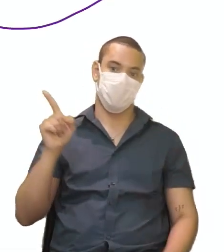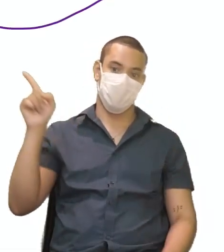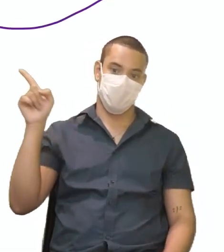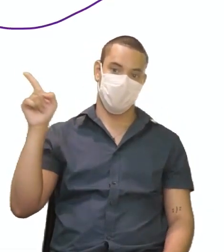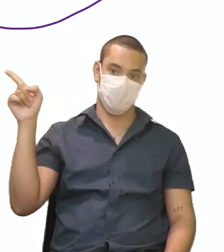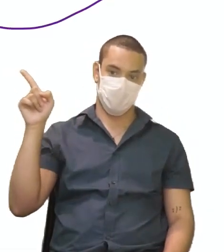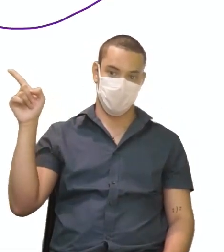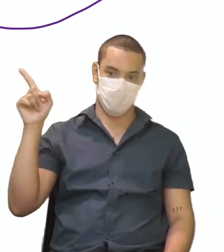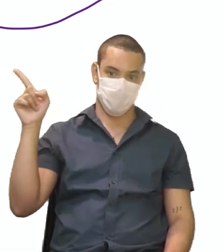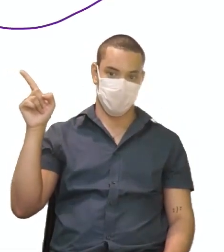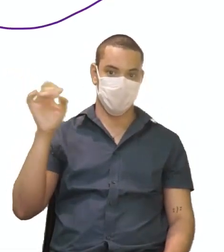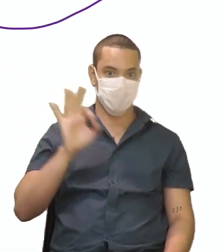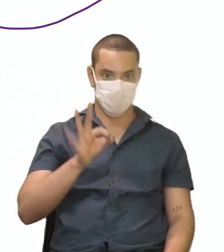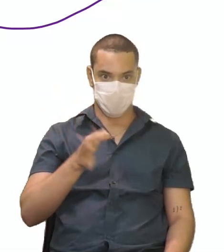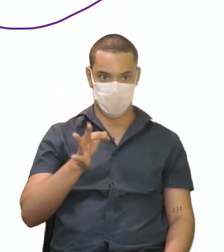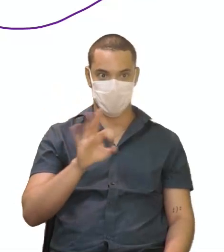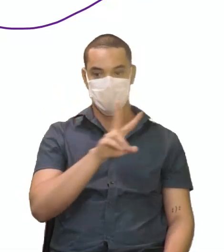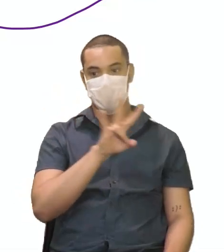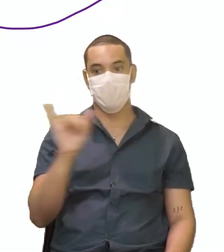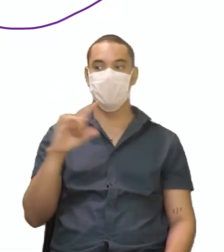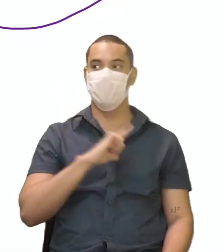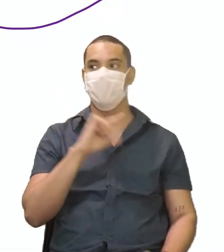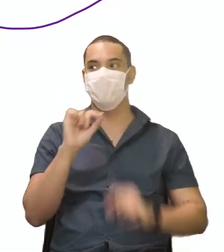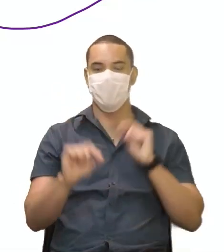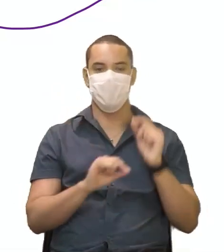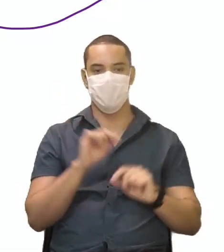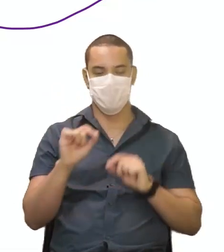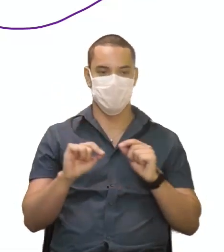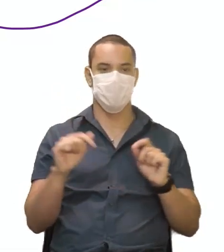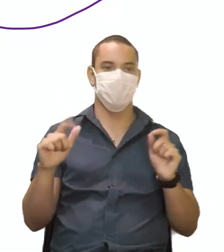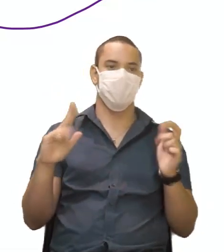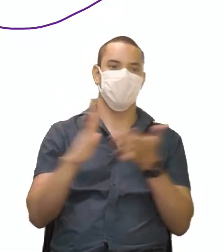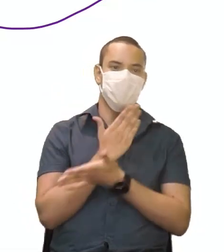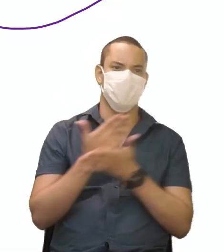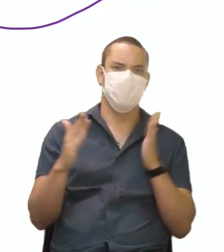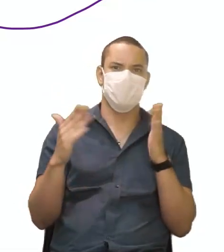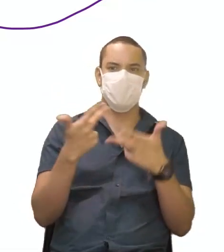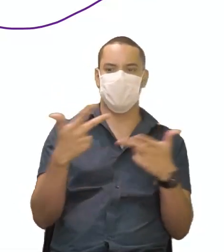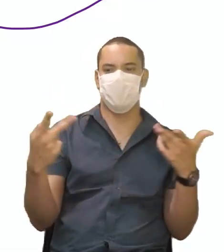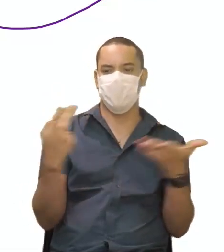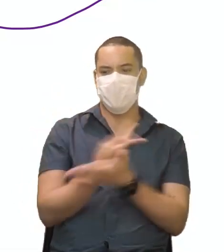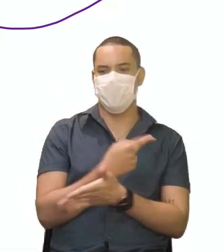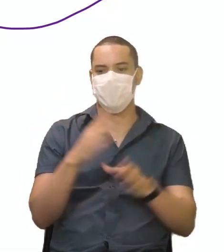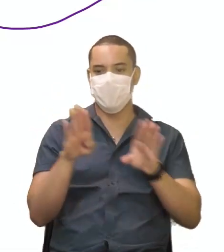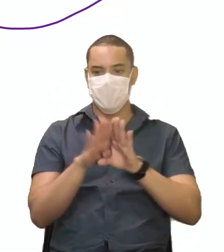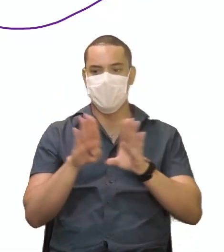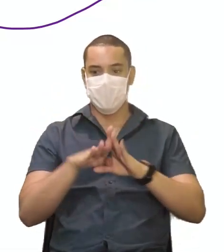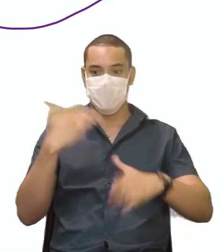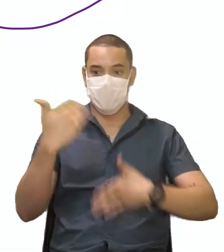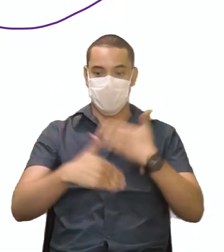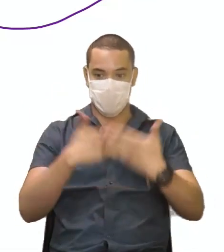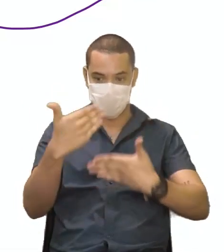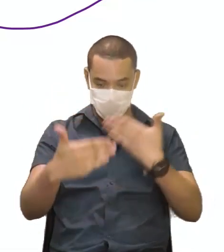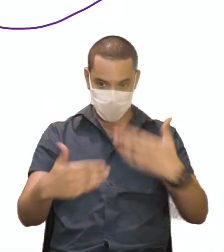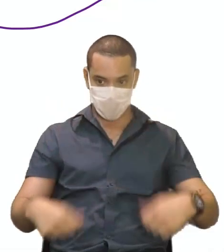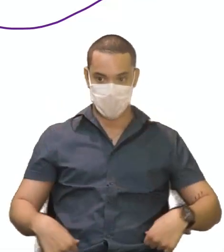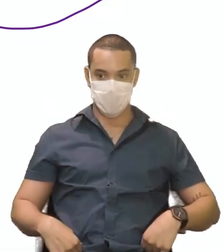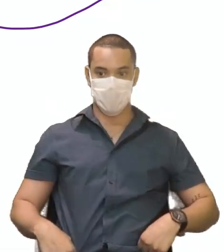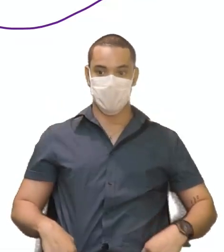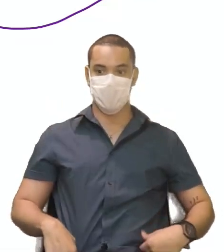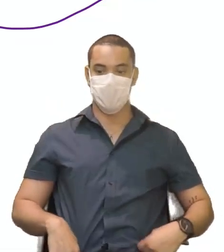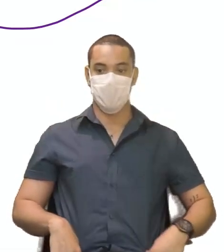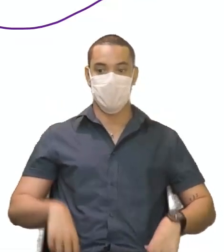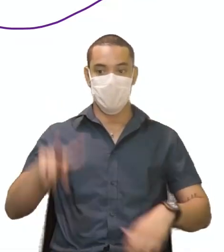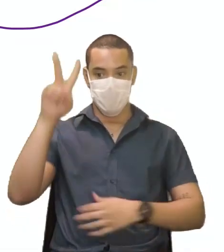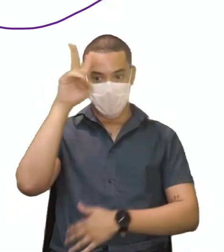aqui, tá? Onde você vai ter essas lesões sendo reparadas, o seu crescimento, lembrando